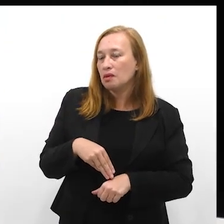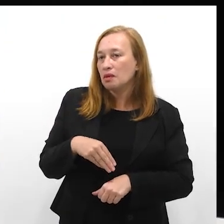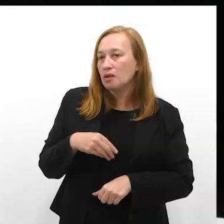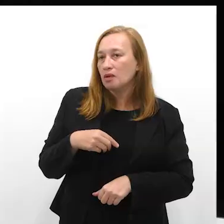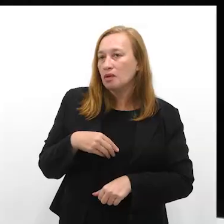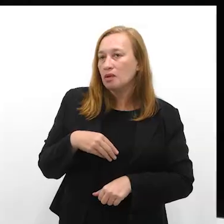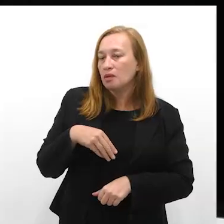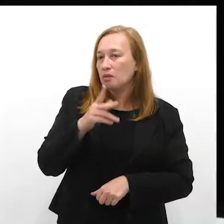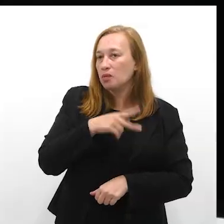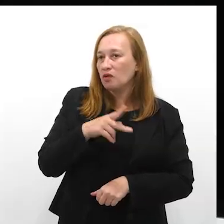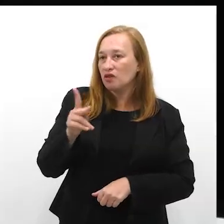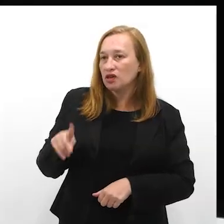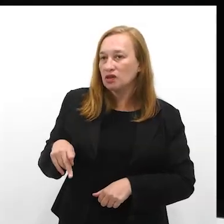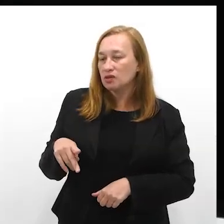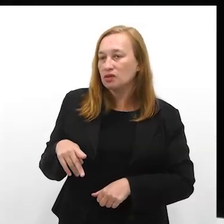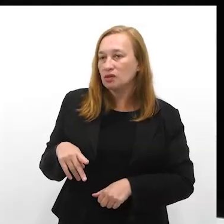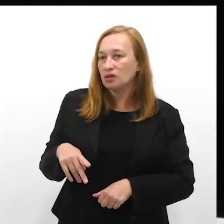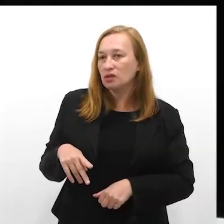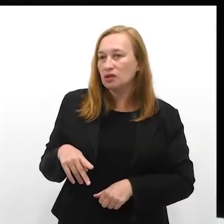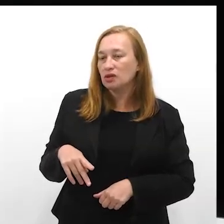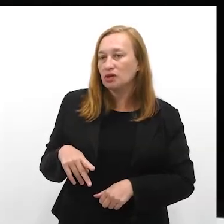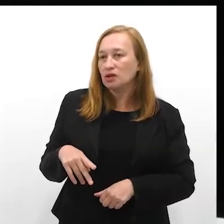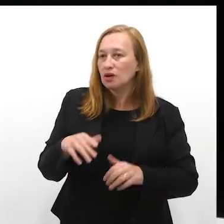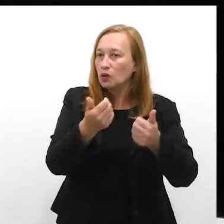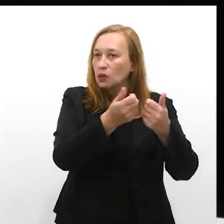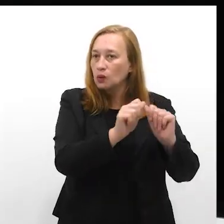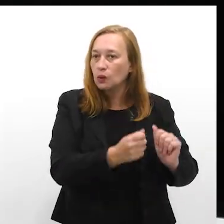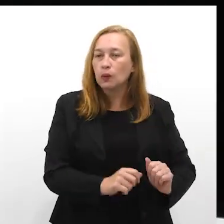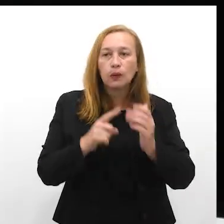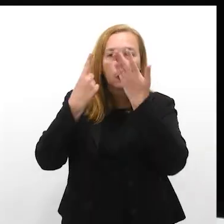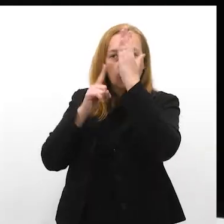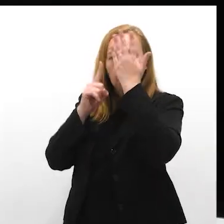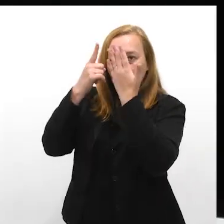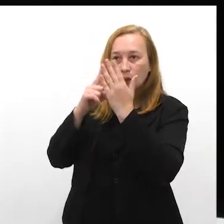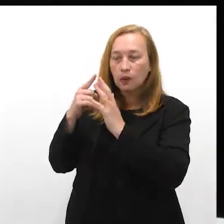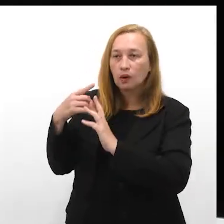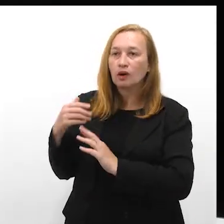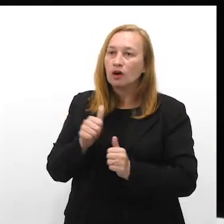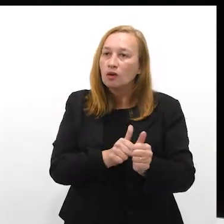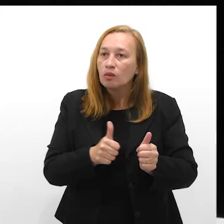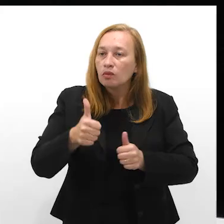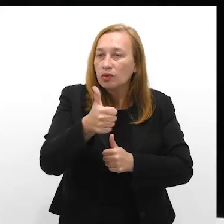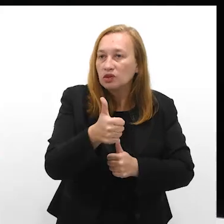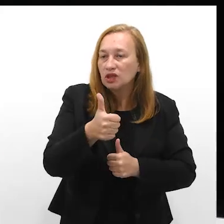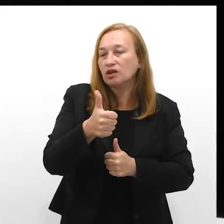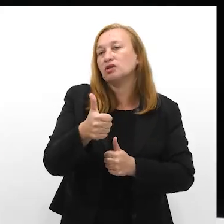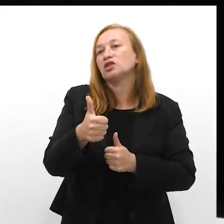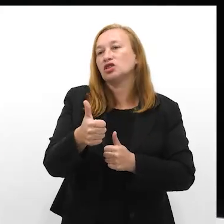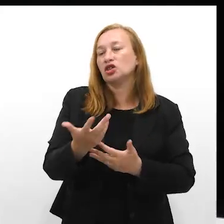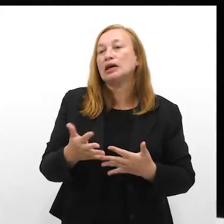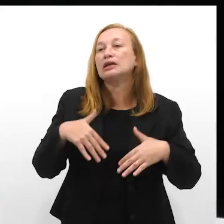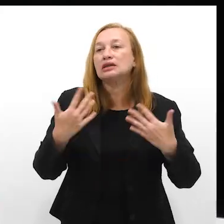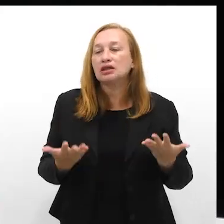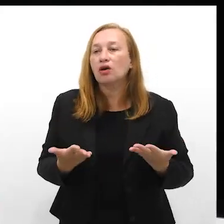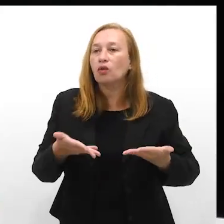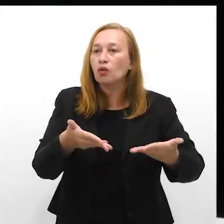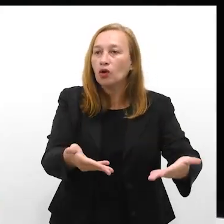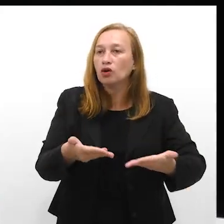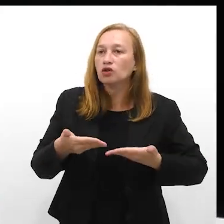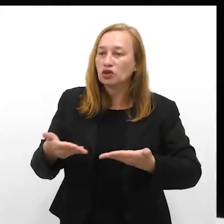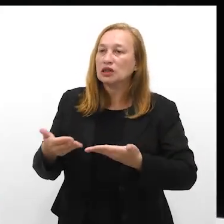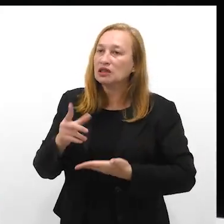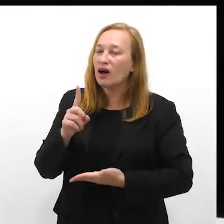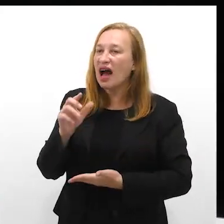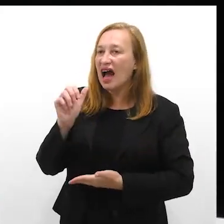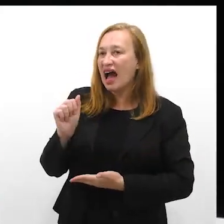mestra, e eu falo sobre justamente a escultura de carnaval, né? Essa grande protagonista, É né? verdade.